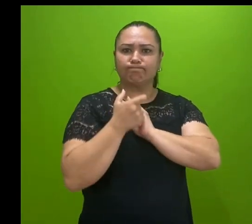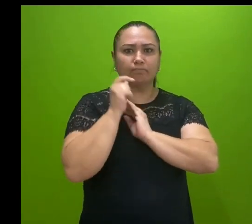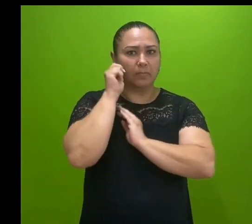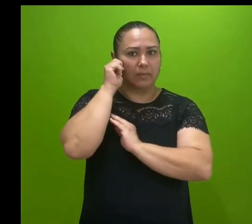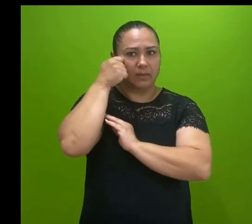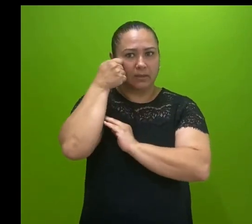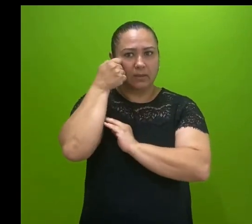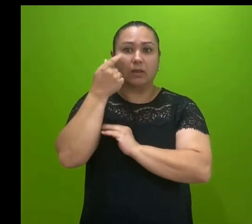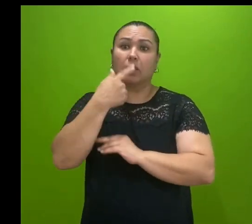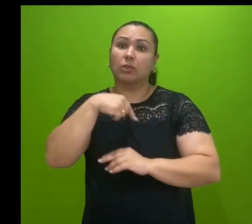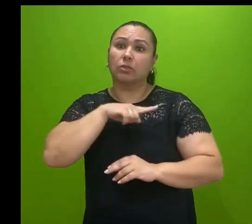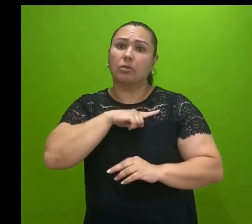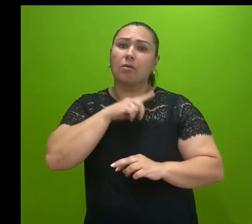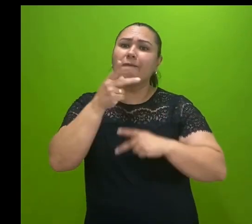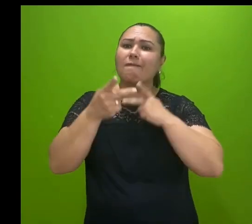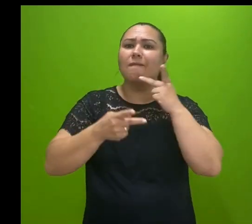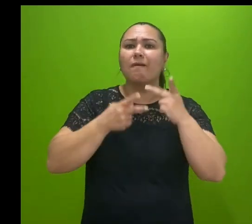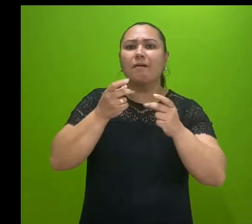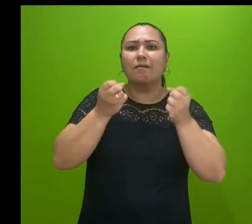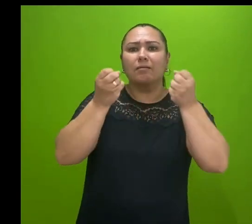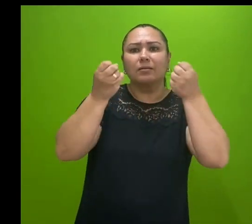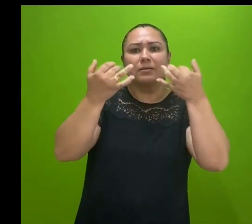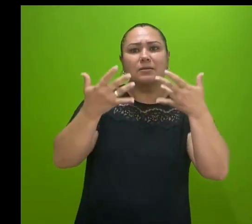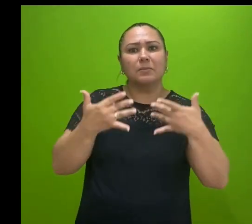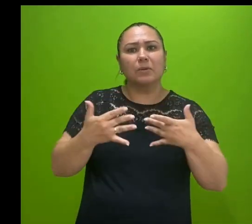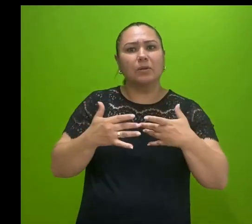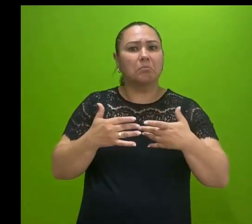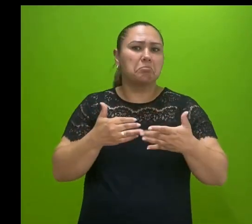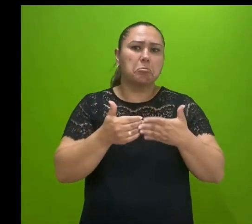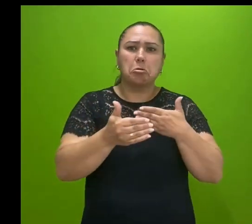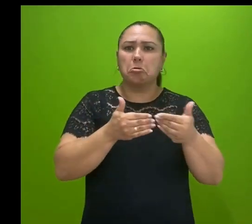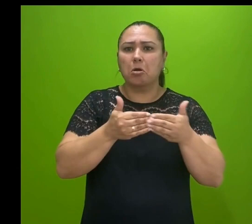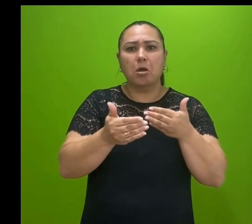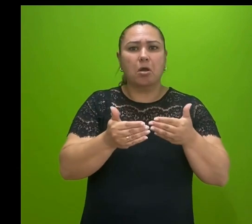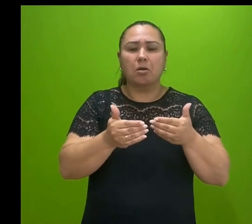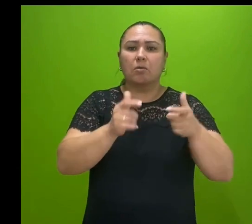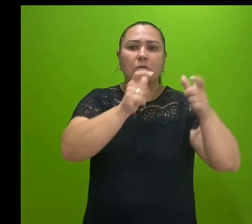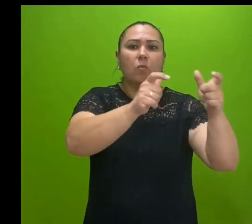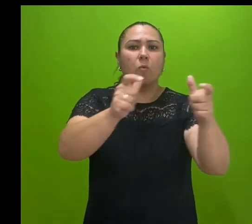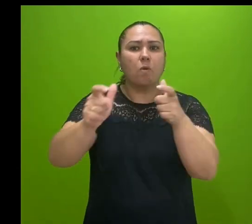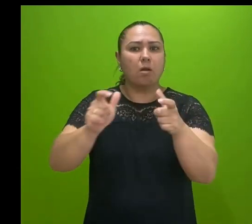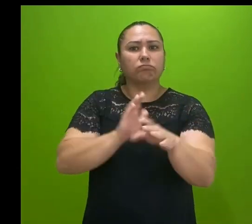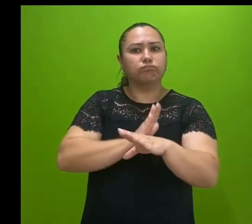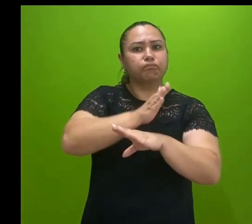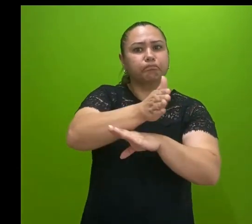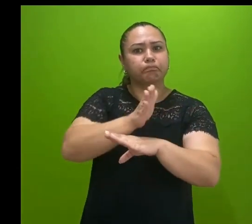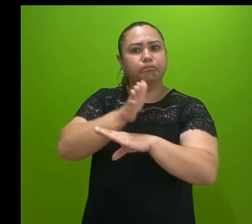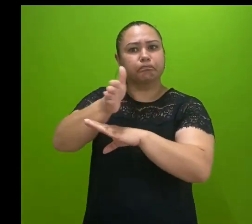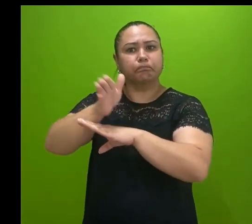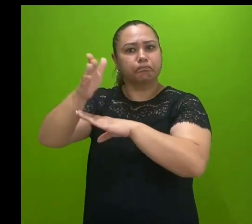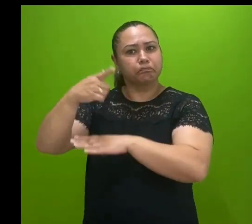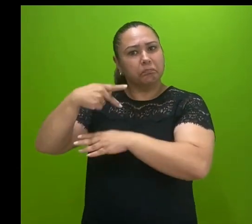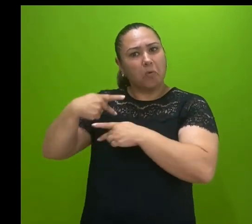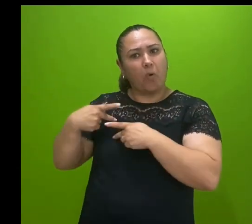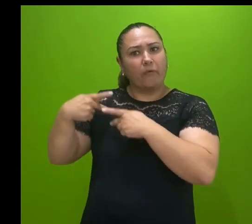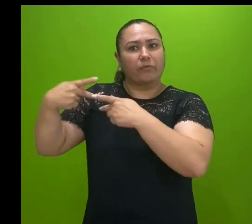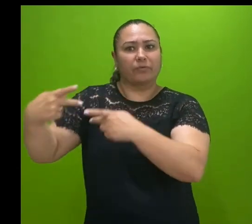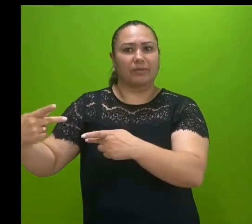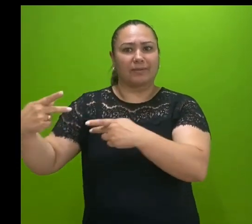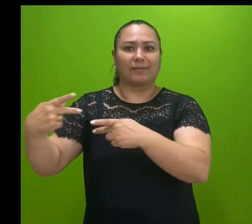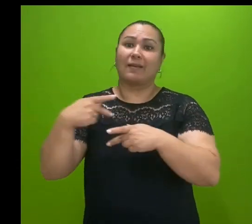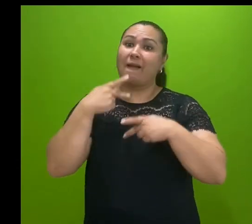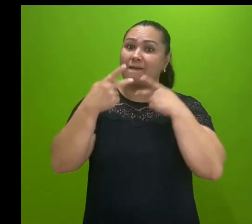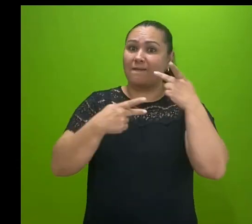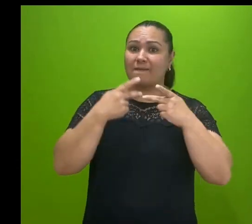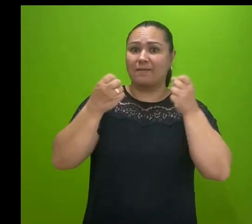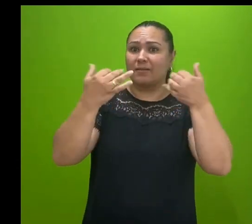valorização da identidade negra, nós falamos em qualquer local,